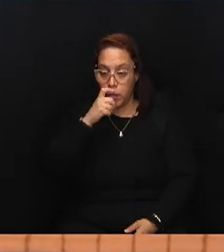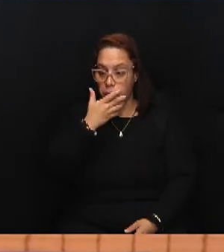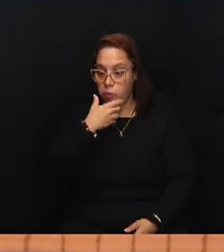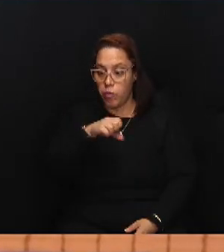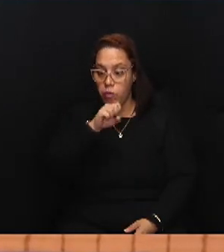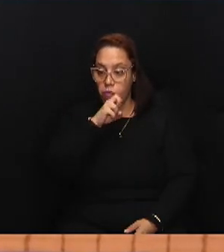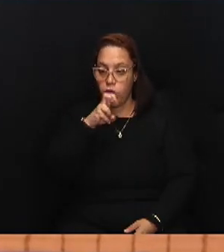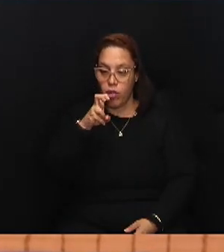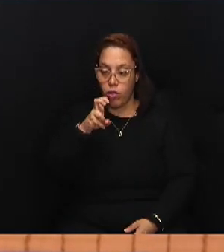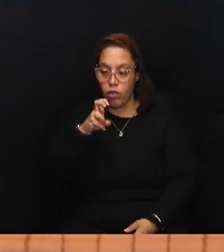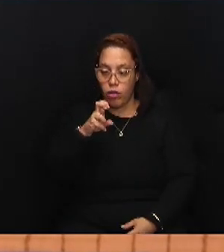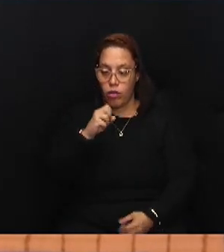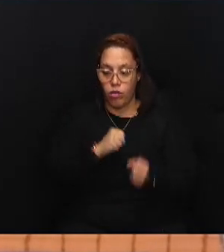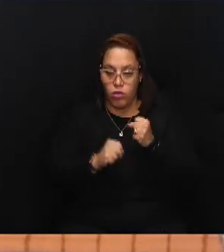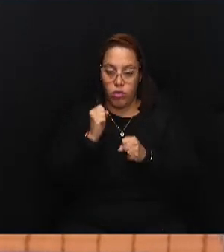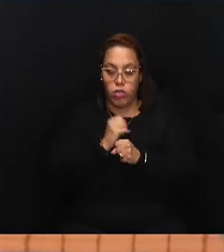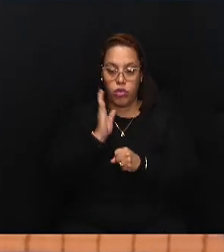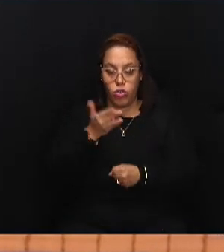que ele faleceu.